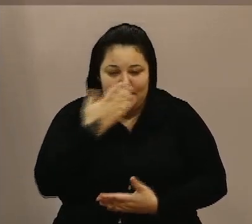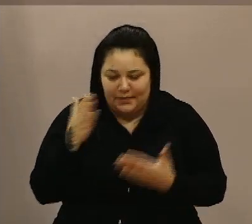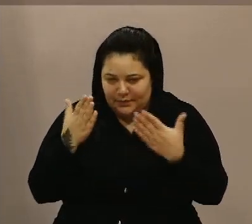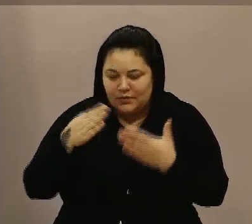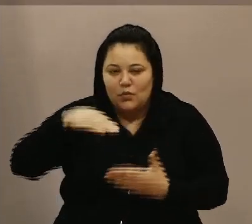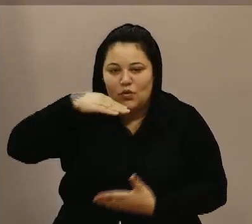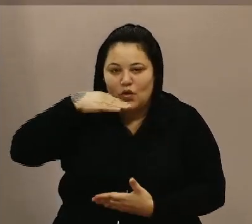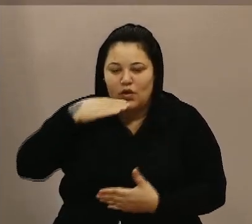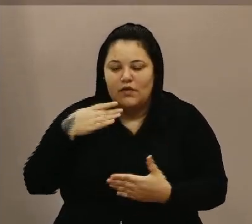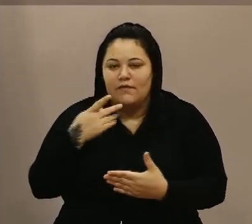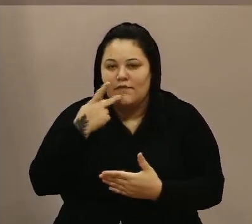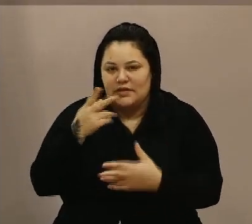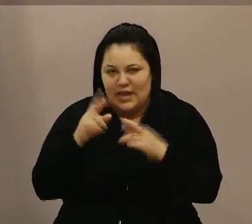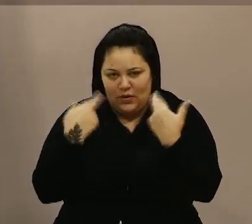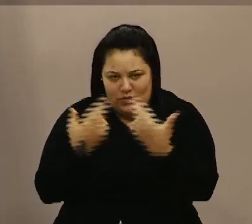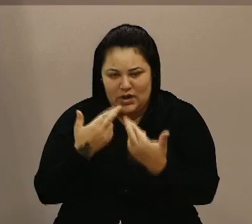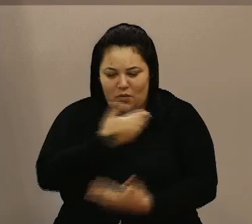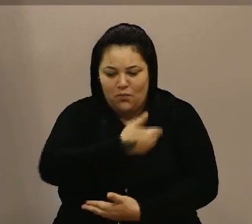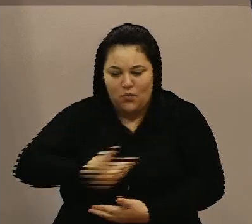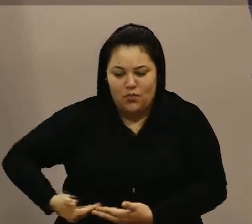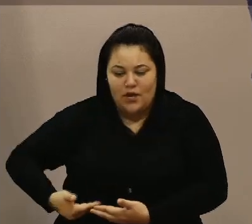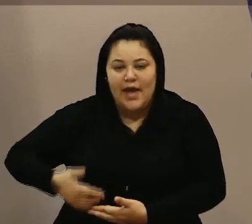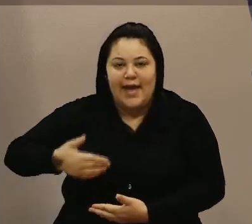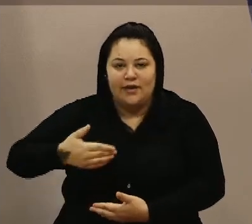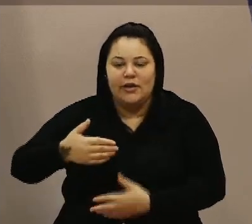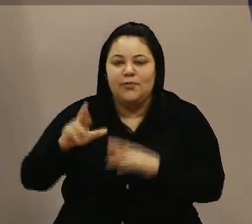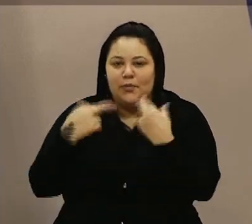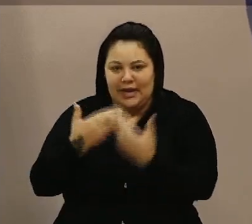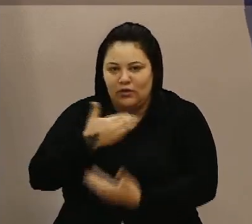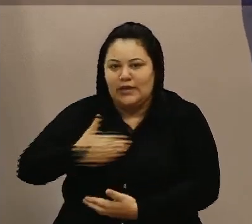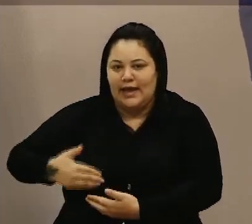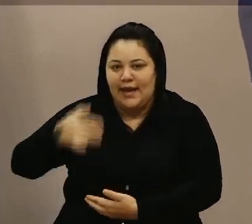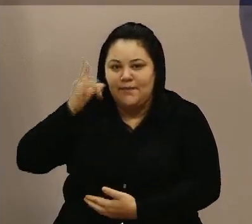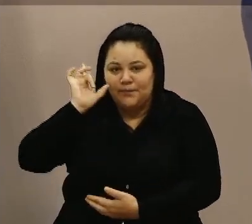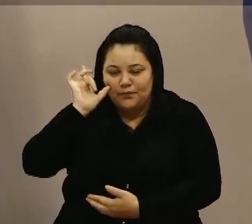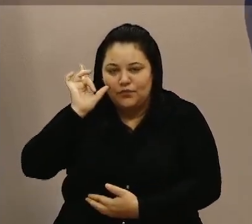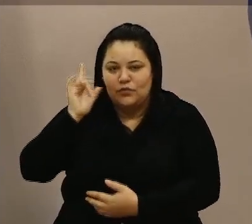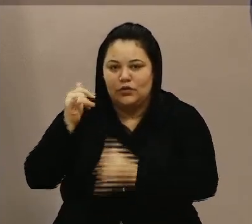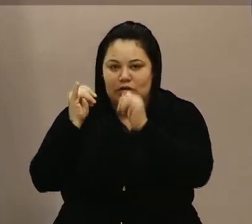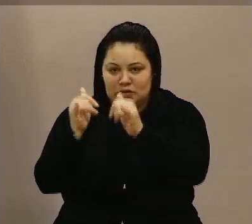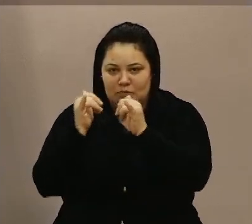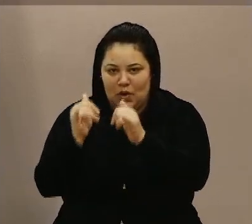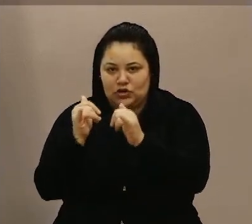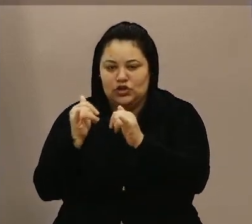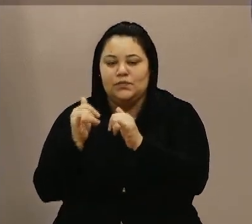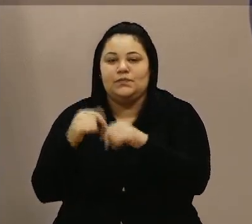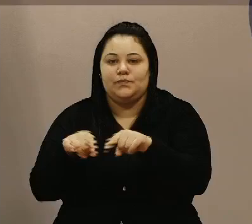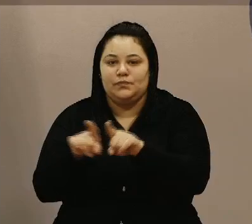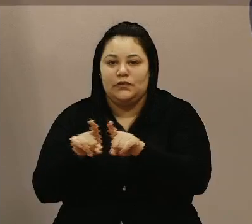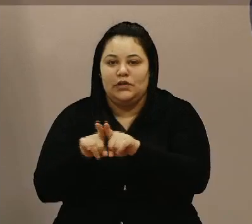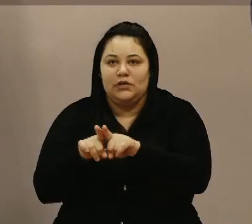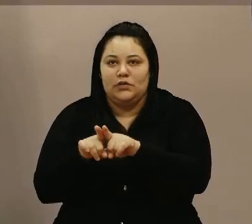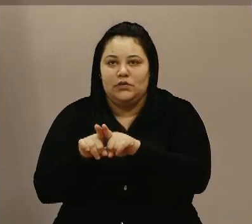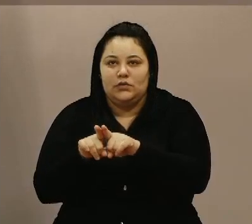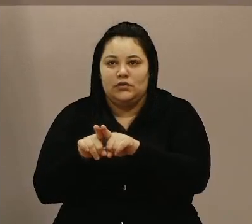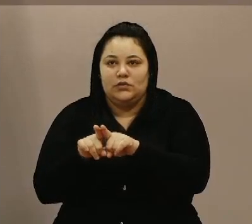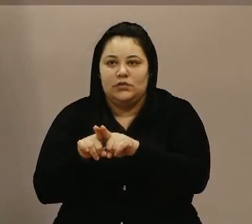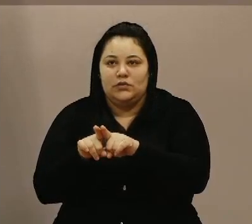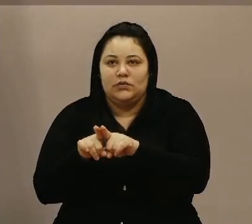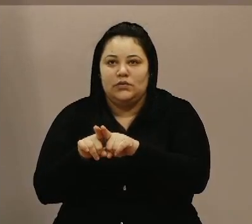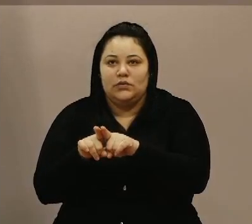O vereador Frisso estava aqui presente também, o capitão Ramon, os colegas que estavam presentes ontem à noite aqui.